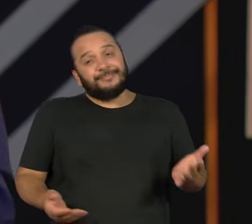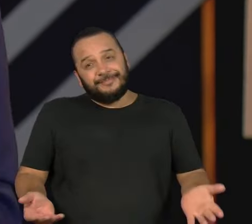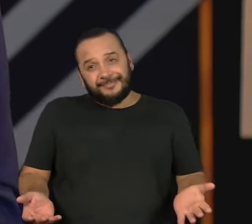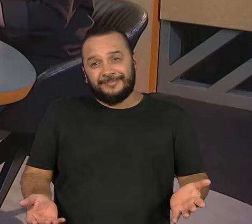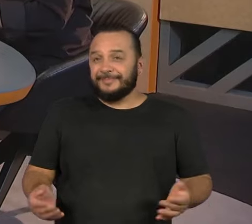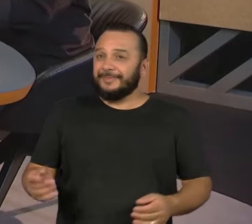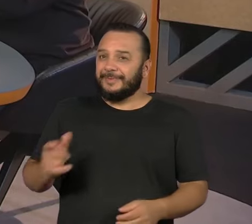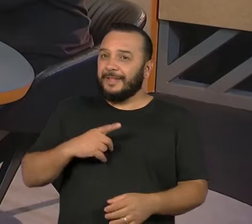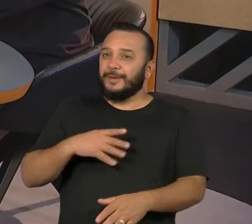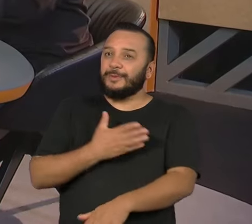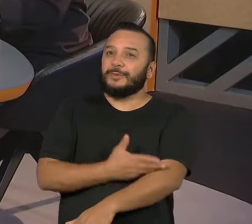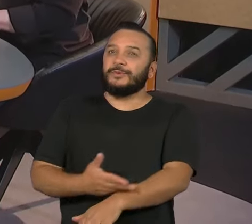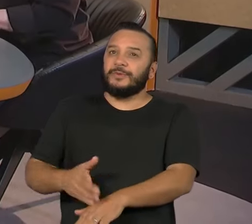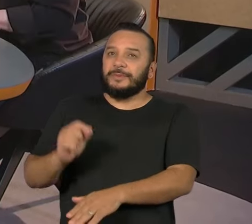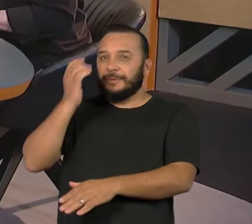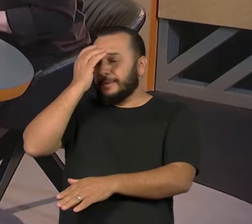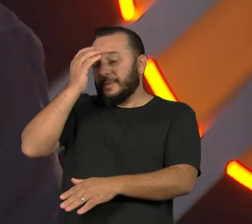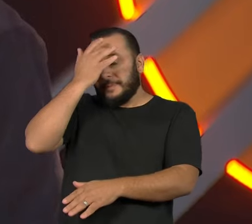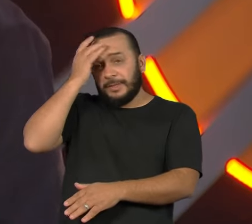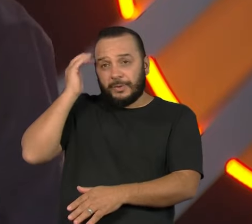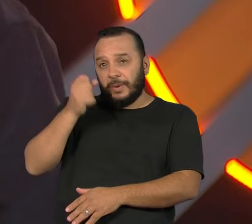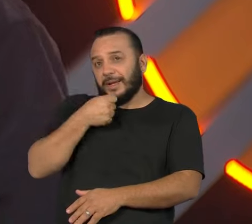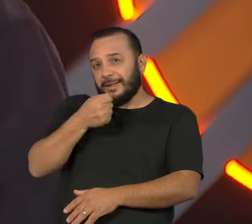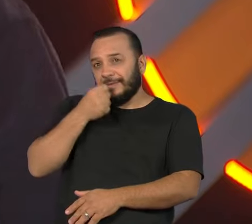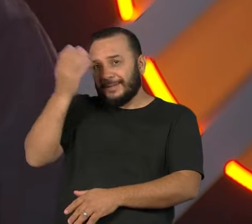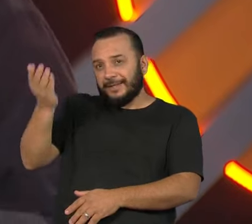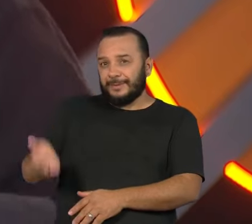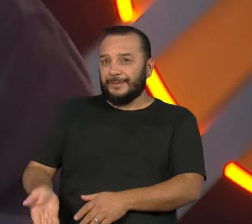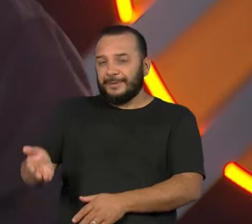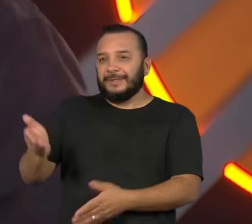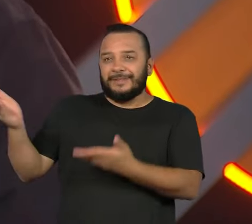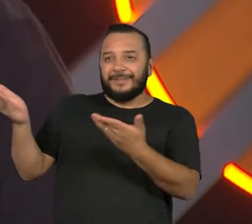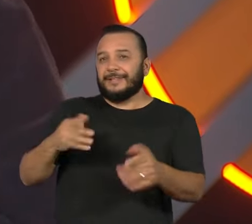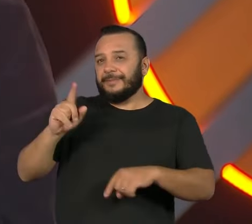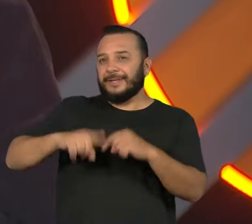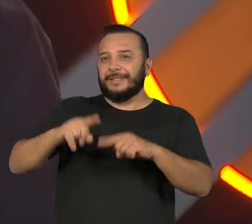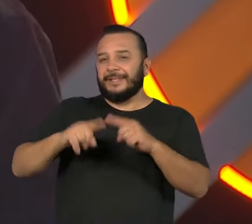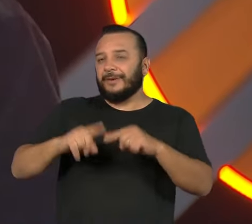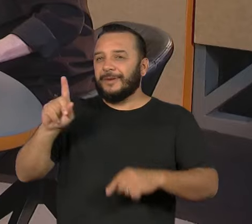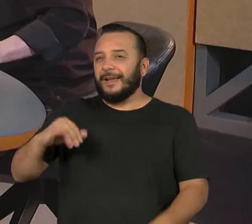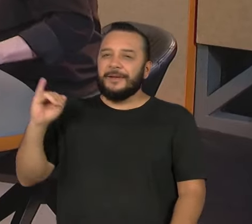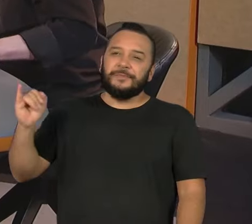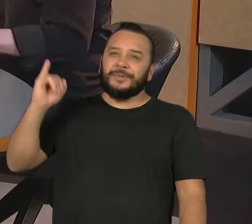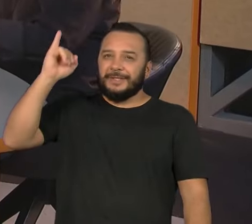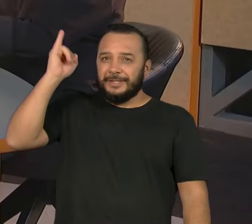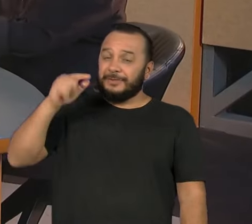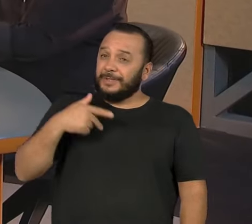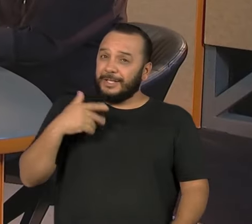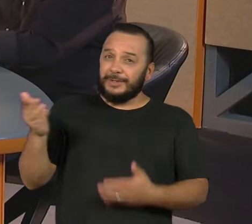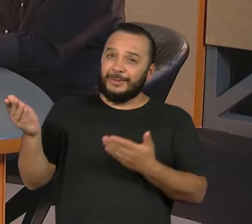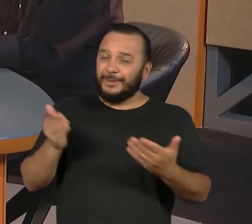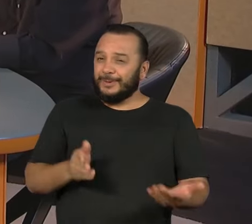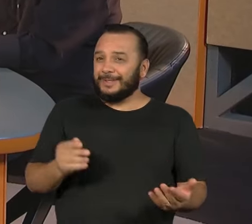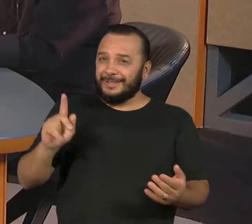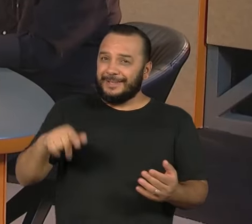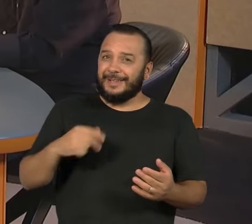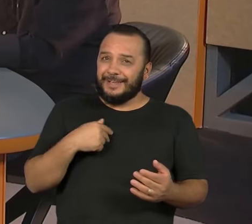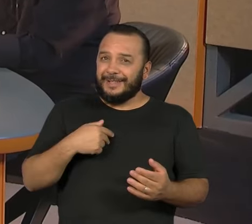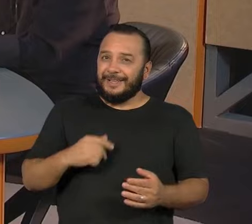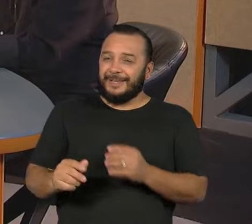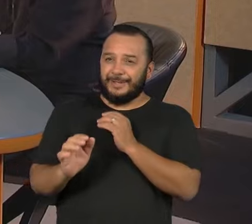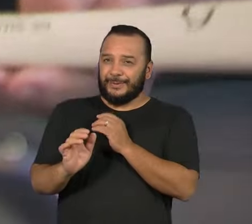nós temos por hábito que os nossos entrevistados tragam um objeto que lhes é caro. E você trouxe esse objeto, se você